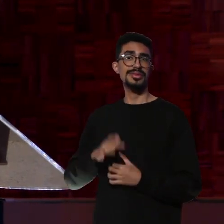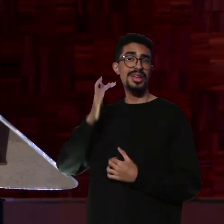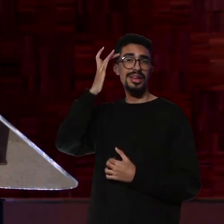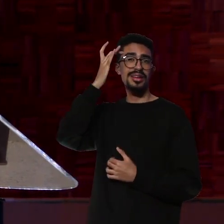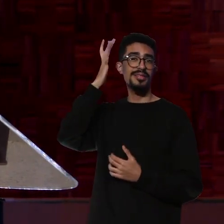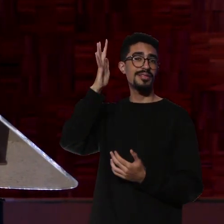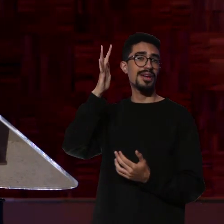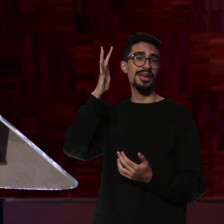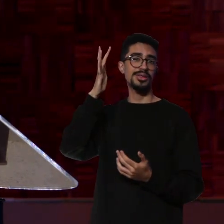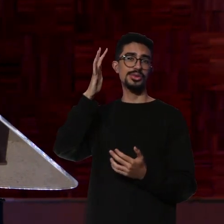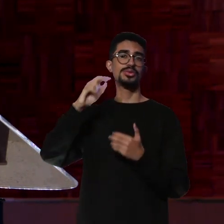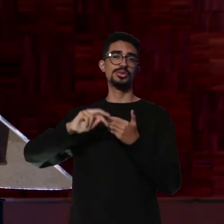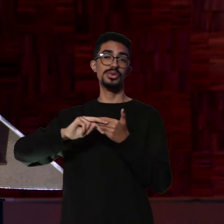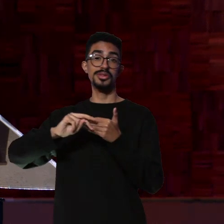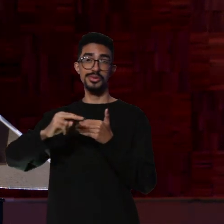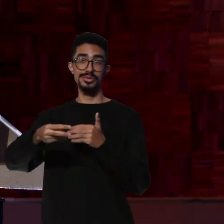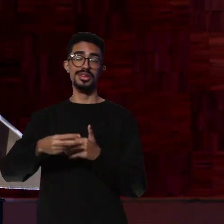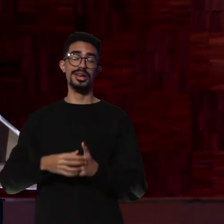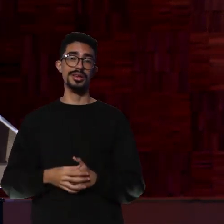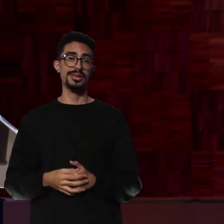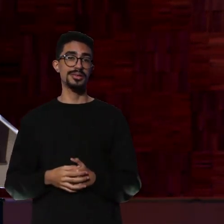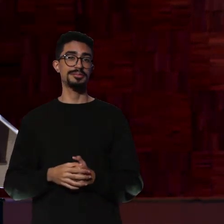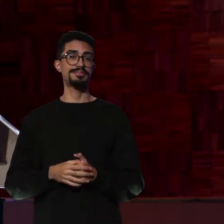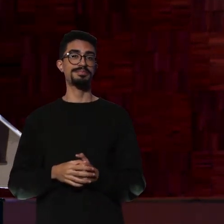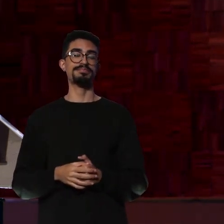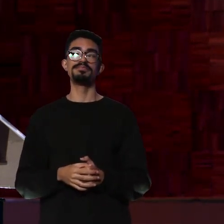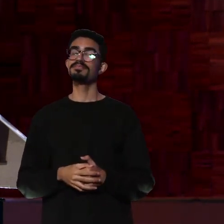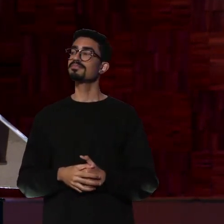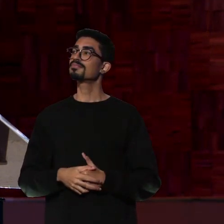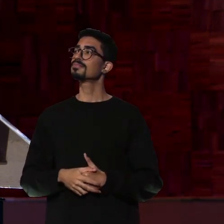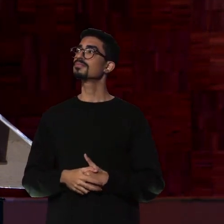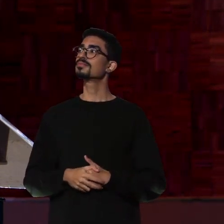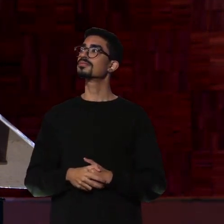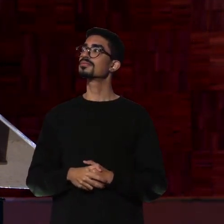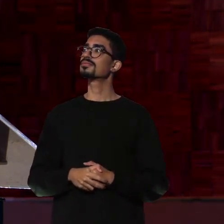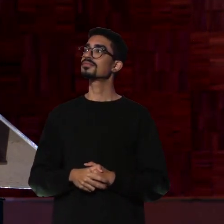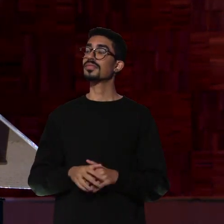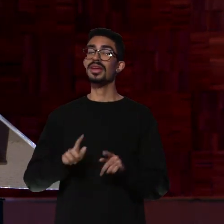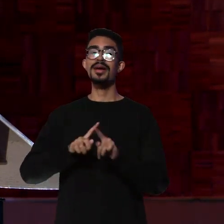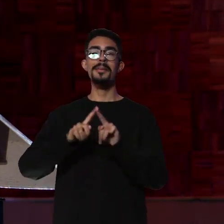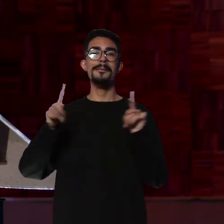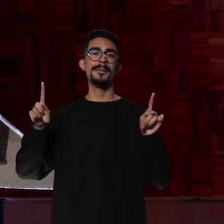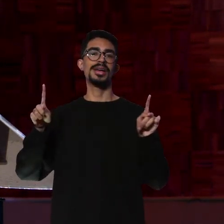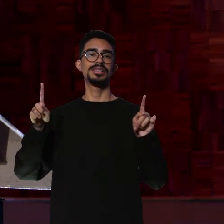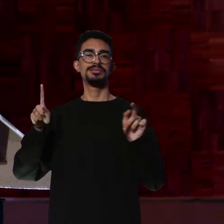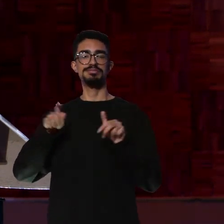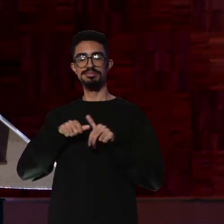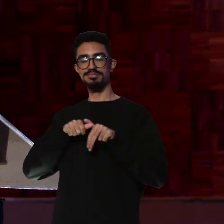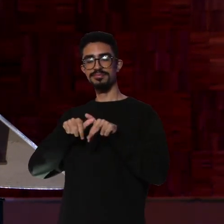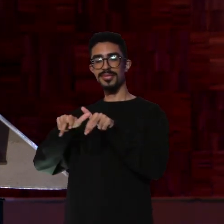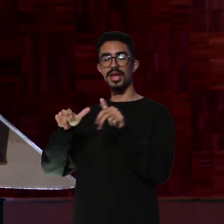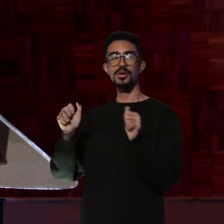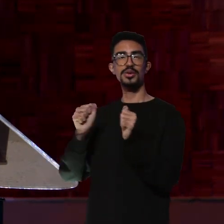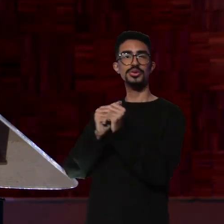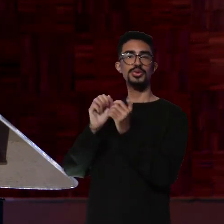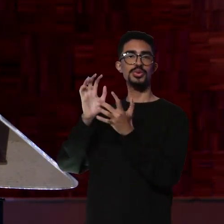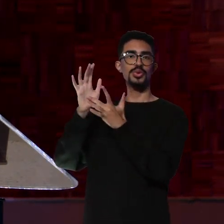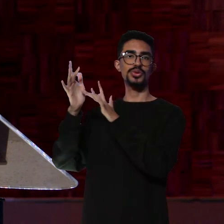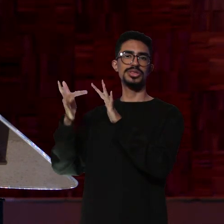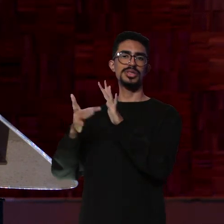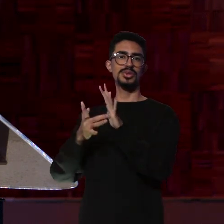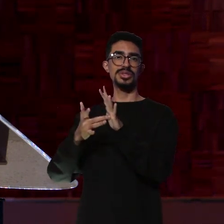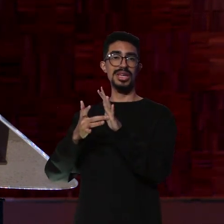tem jeito. E ele paga o pato daquela situação. Agora, caminhar com Jesus não é ter a ausência de sofrimento,